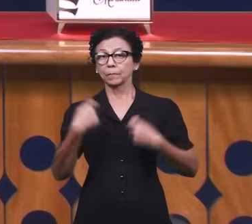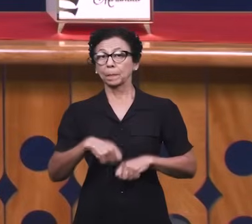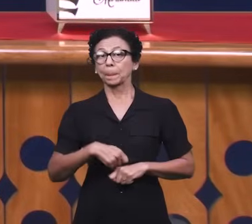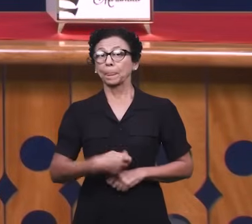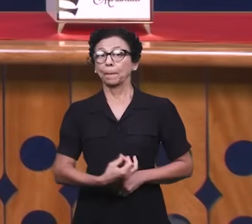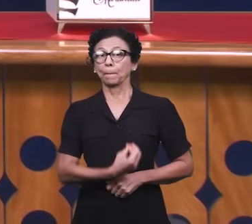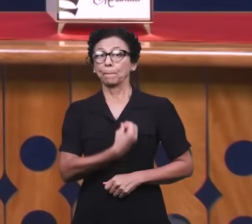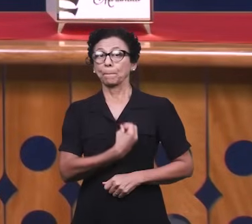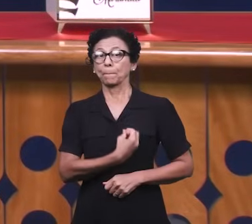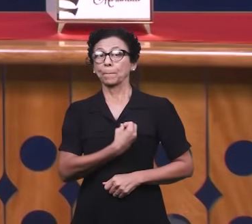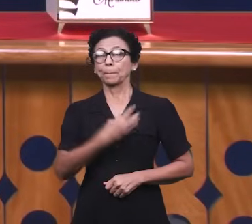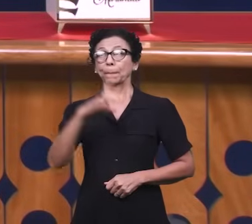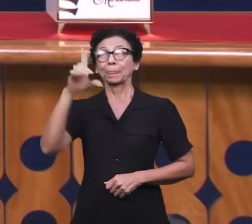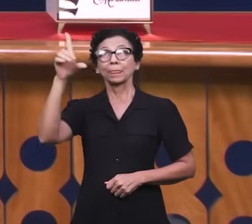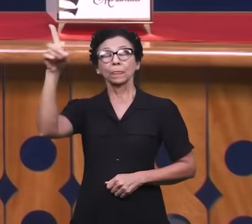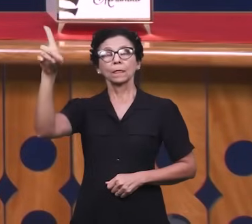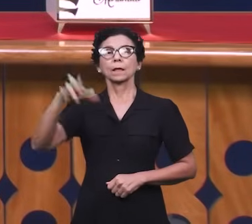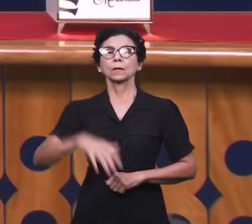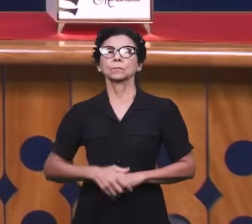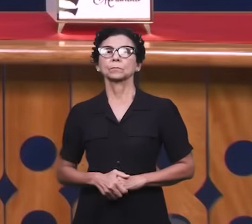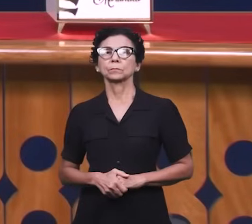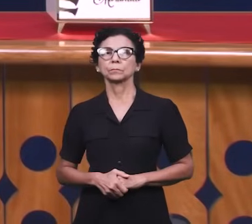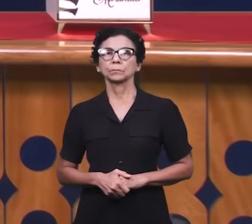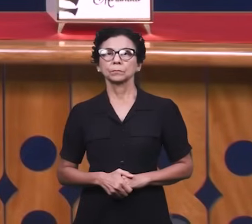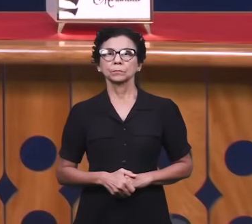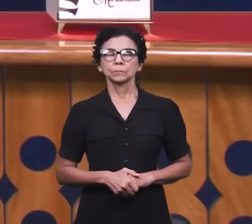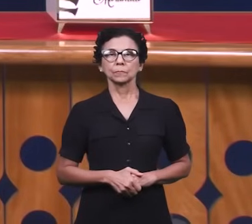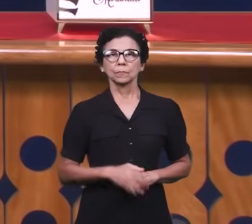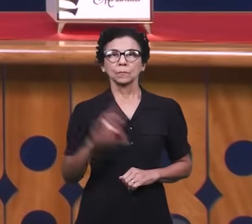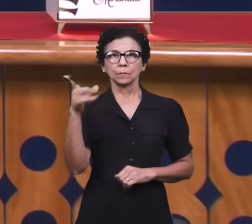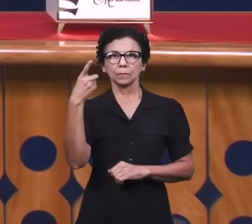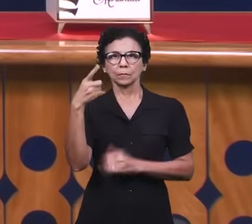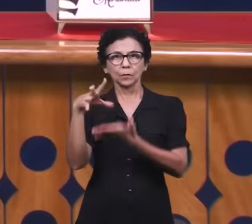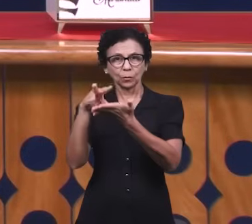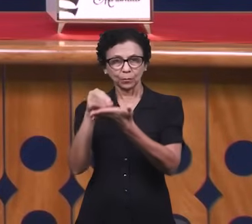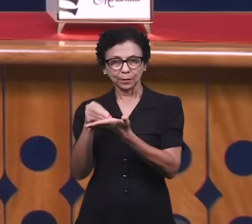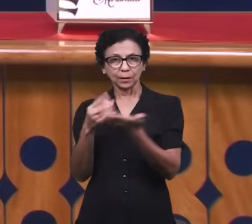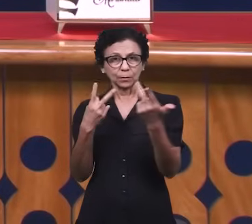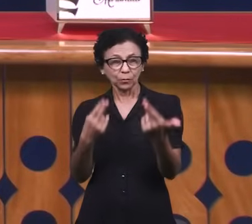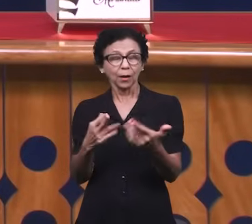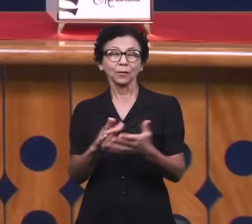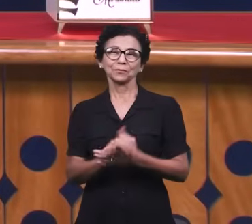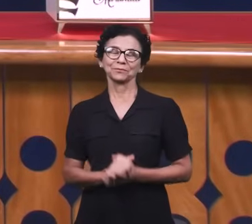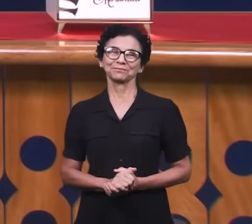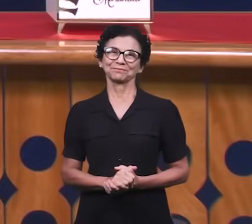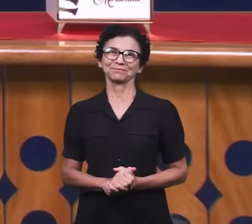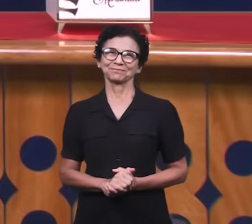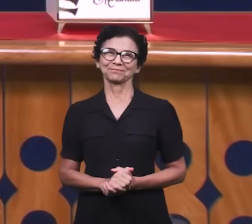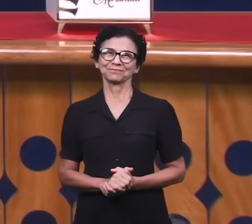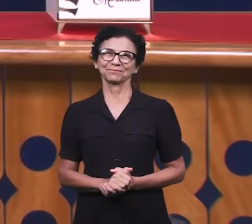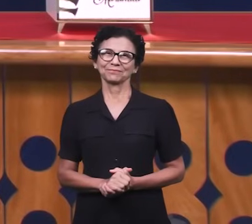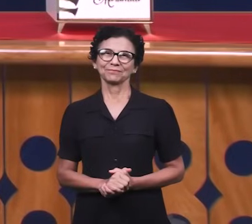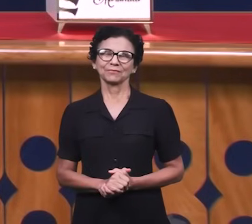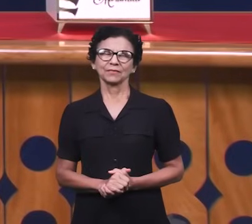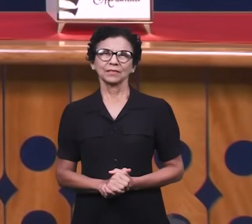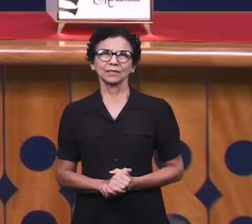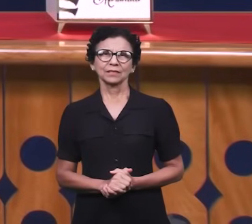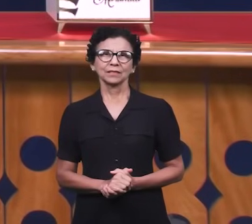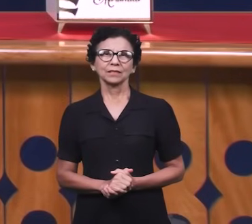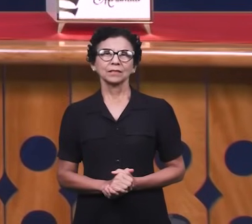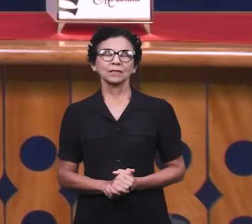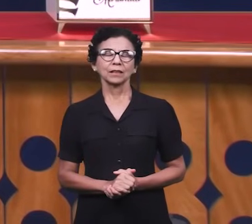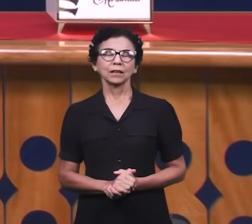do Senhor. Vamos fazer como Davi. Se isso não está acontecendo, vamos buscar a